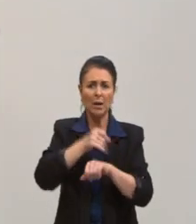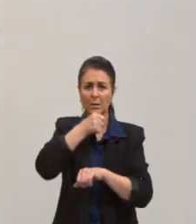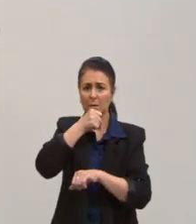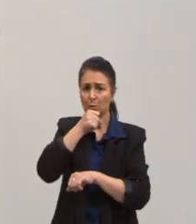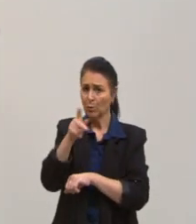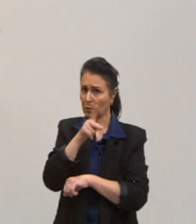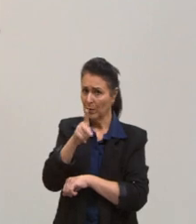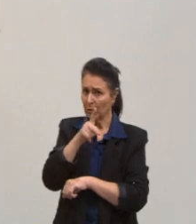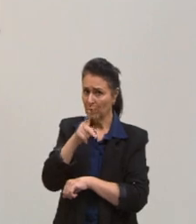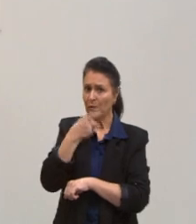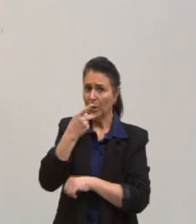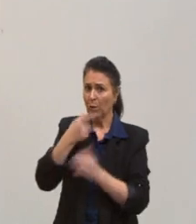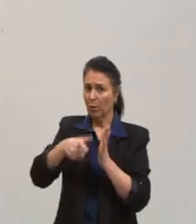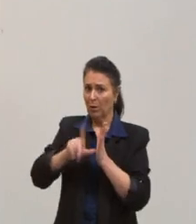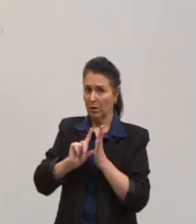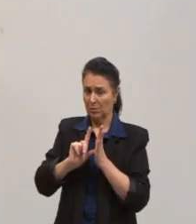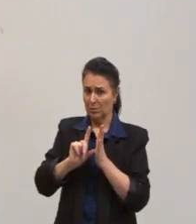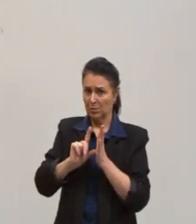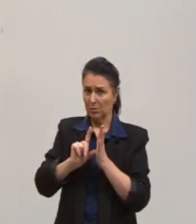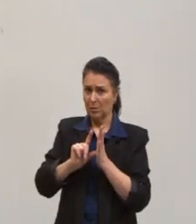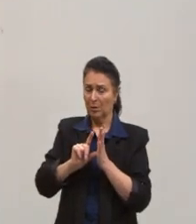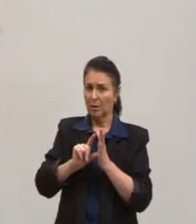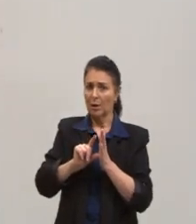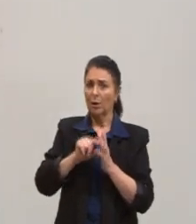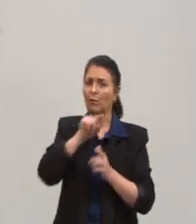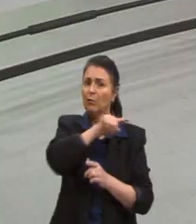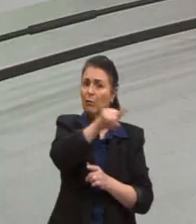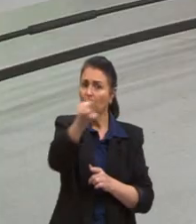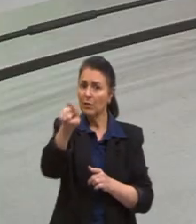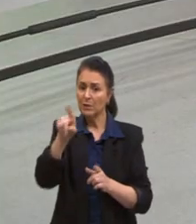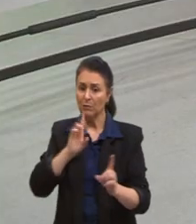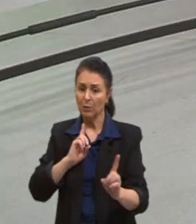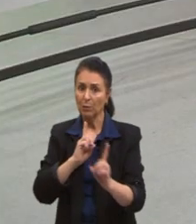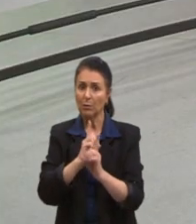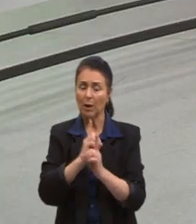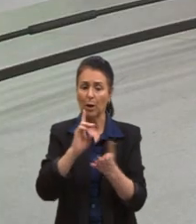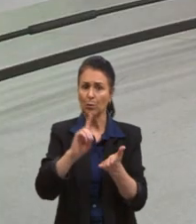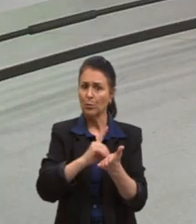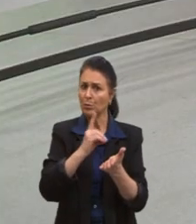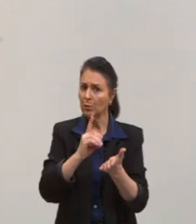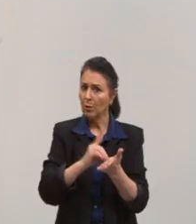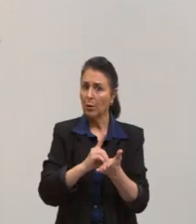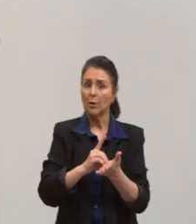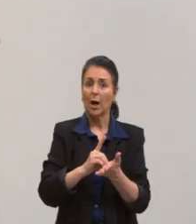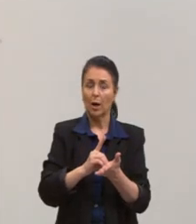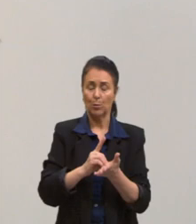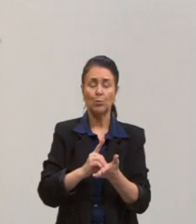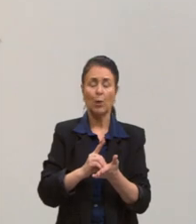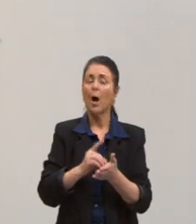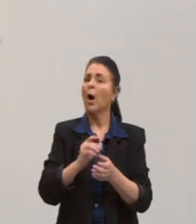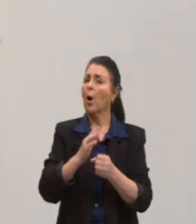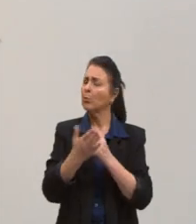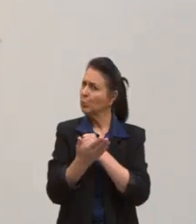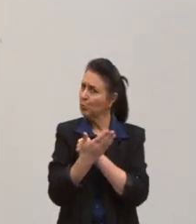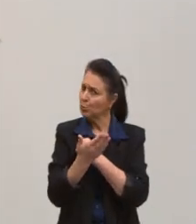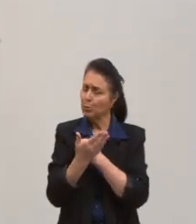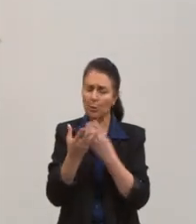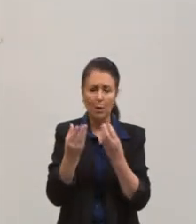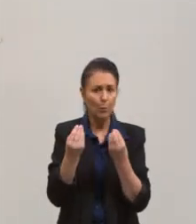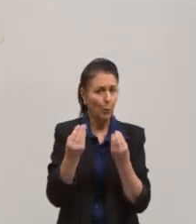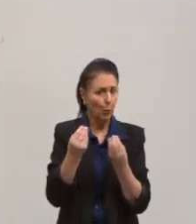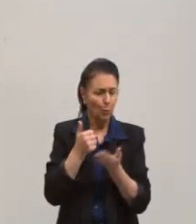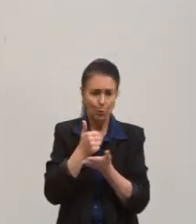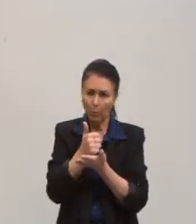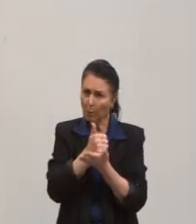vocês certo onde vocês então podem pegar um missionário missionário sempre um grande auxiliar para todas as questões